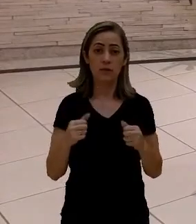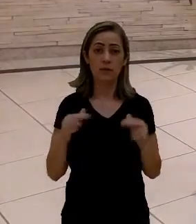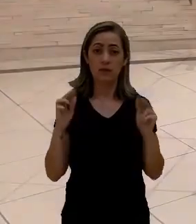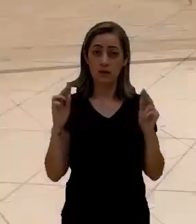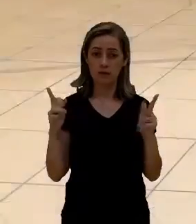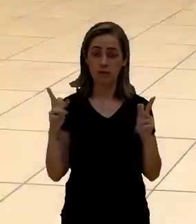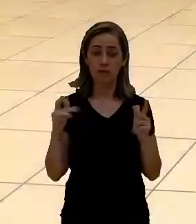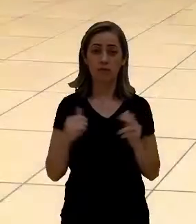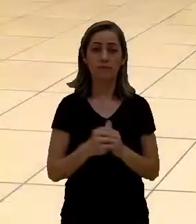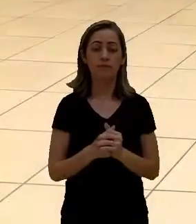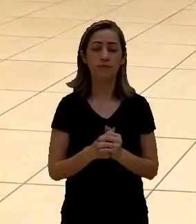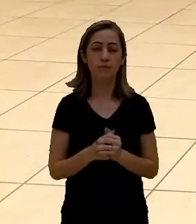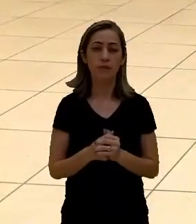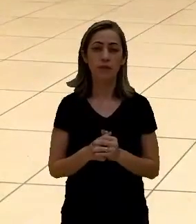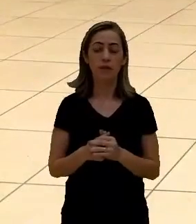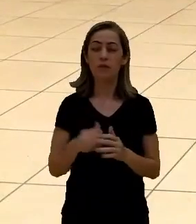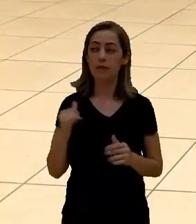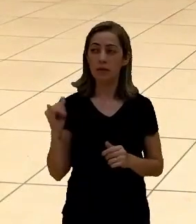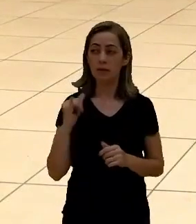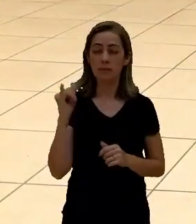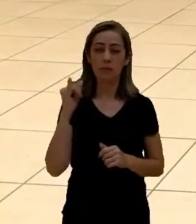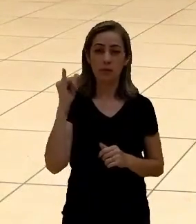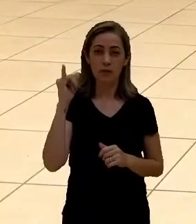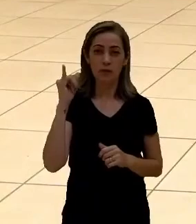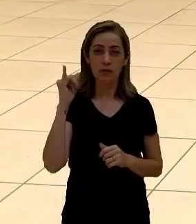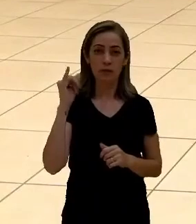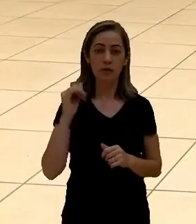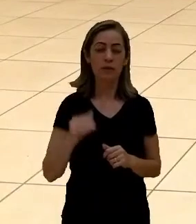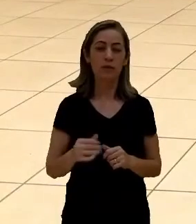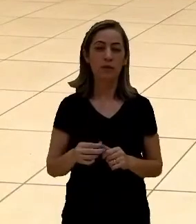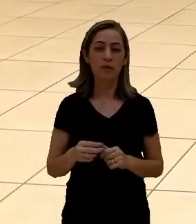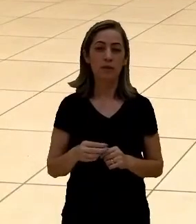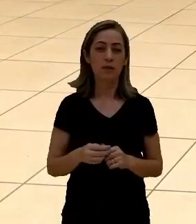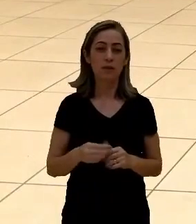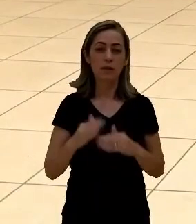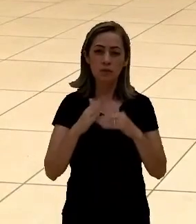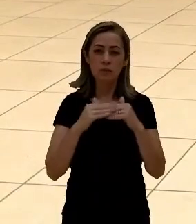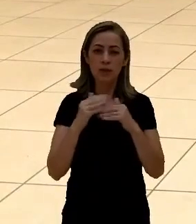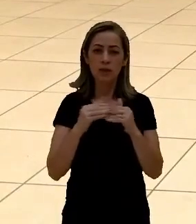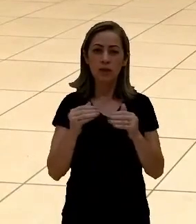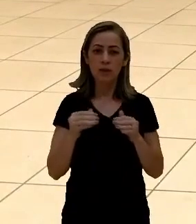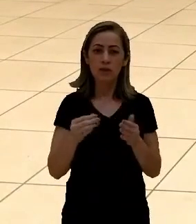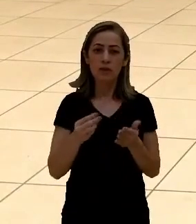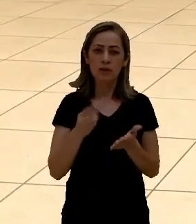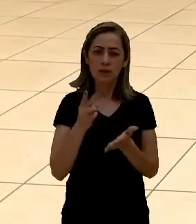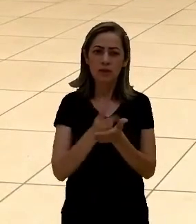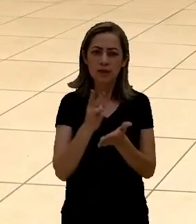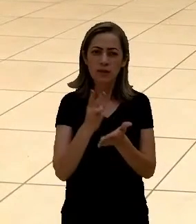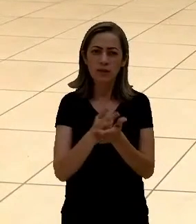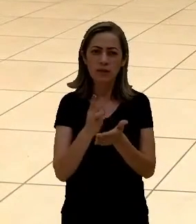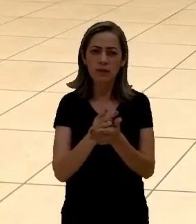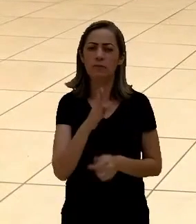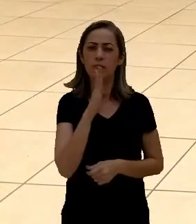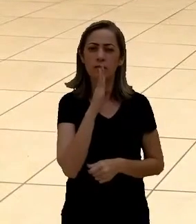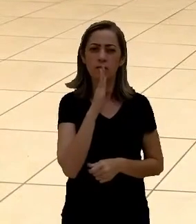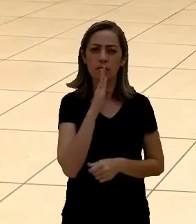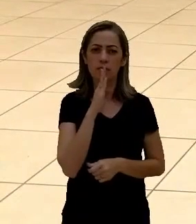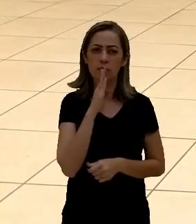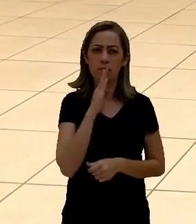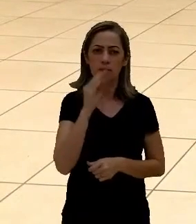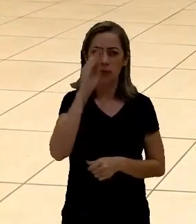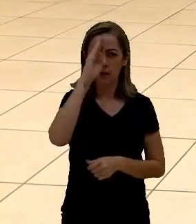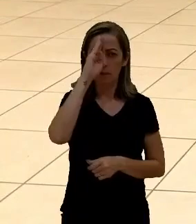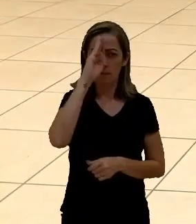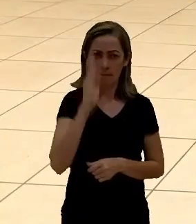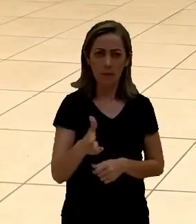alternativa mas é importante zelar sempre pelo silêncio principalmente pós comunhão que é a